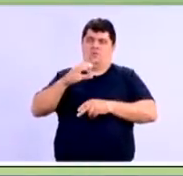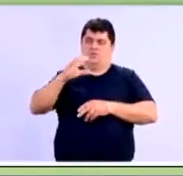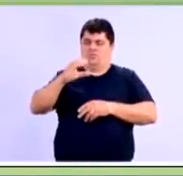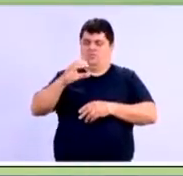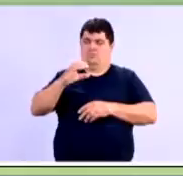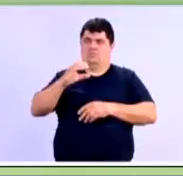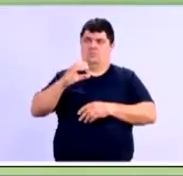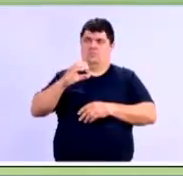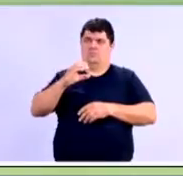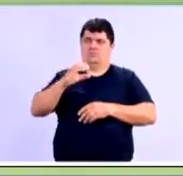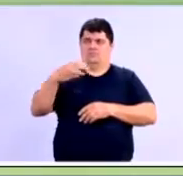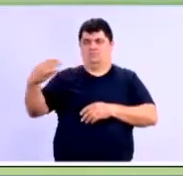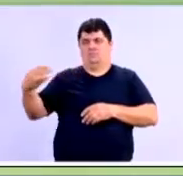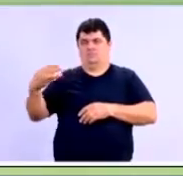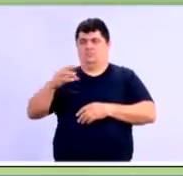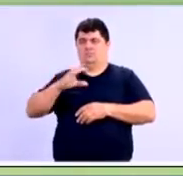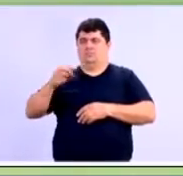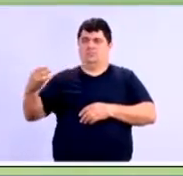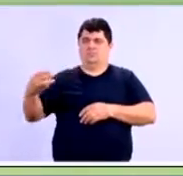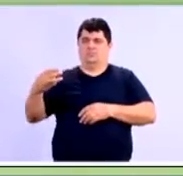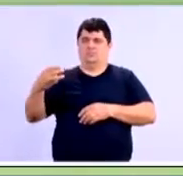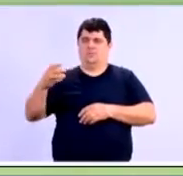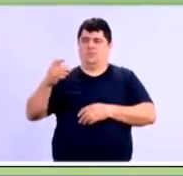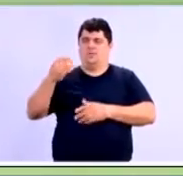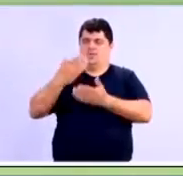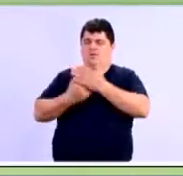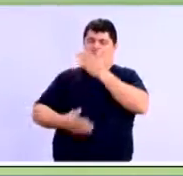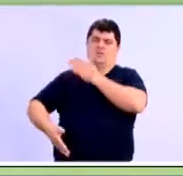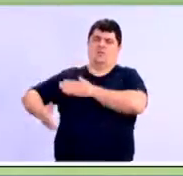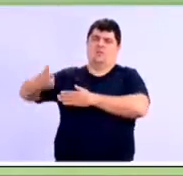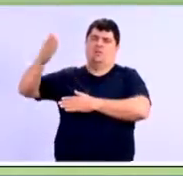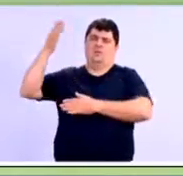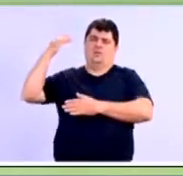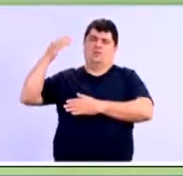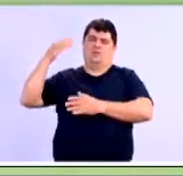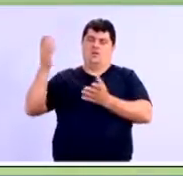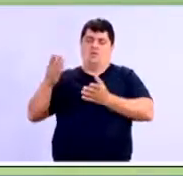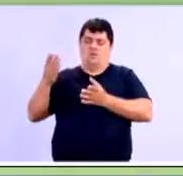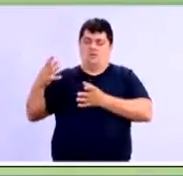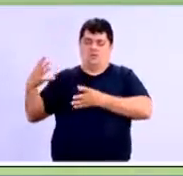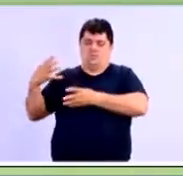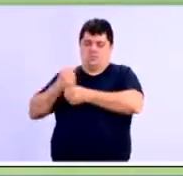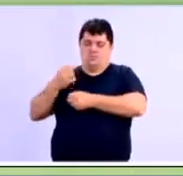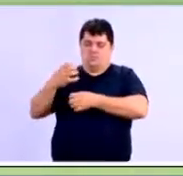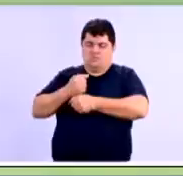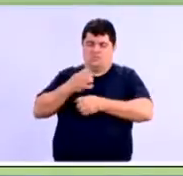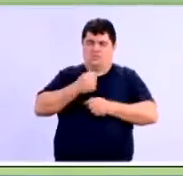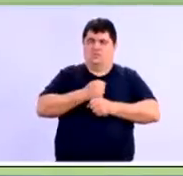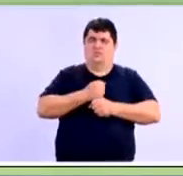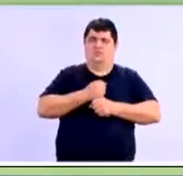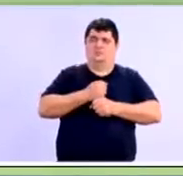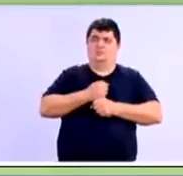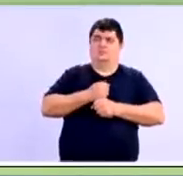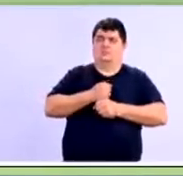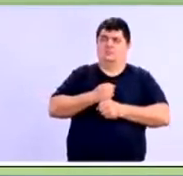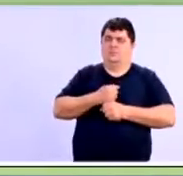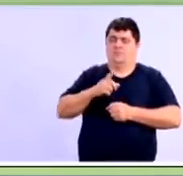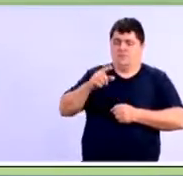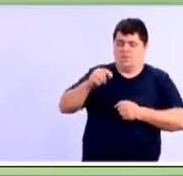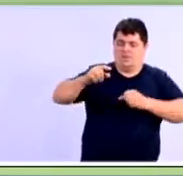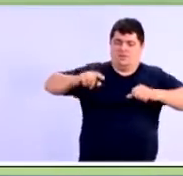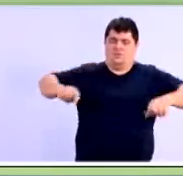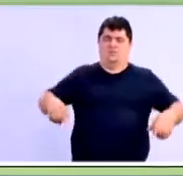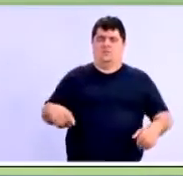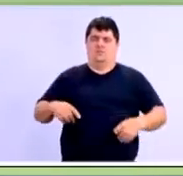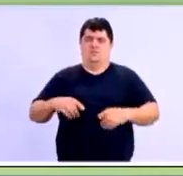de terceiros. Aí, relembrando a aula anterior, a gente vai ter que começar a juntar os conceitos. Ou seja, ela é a parcela que está